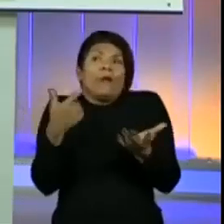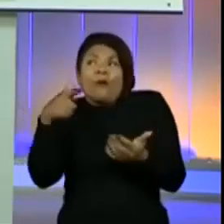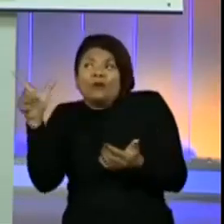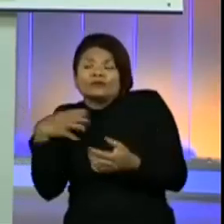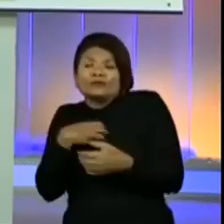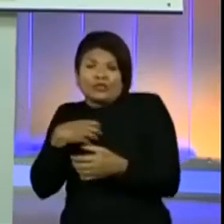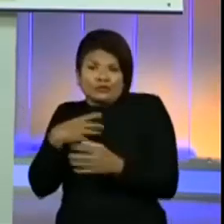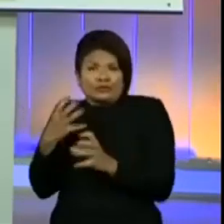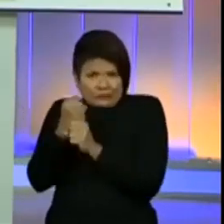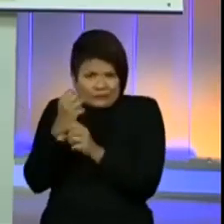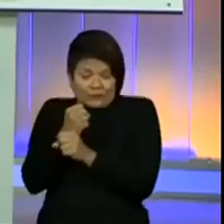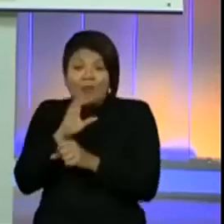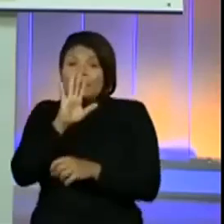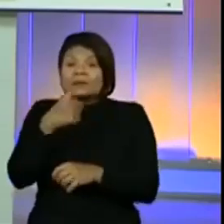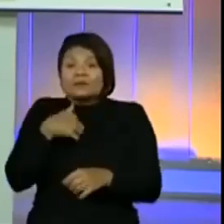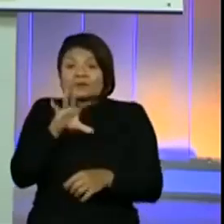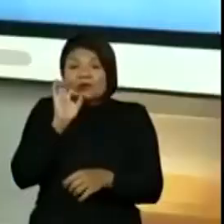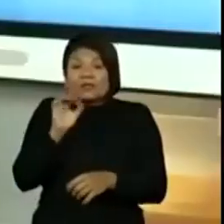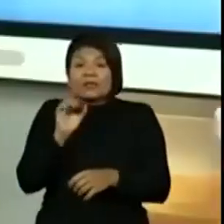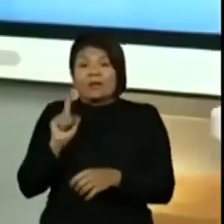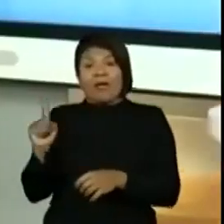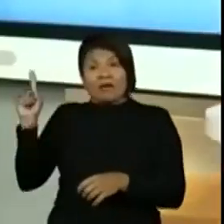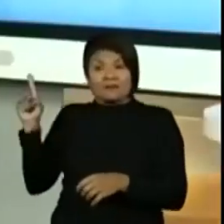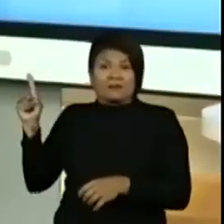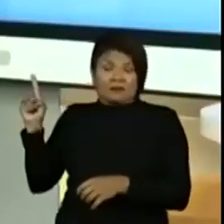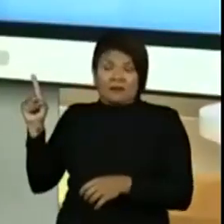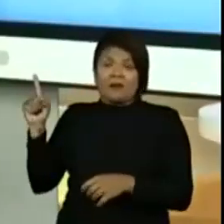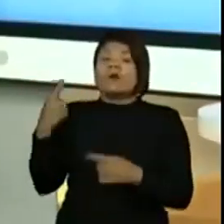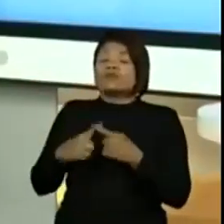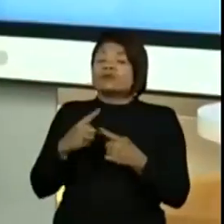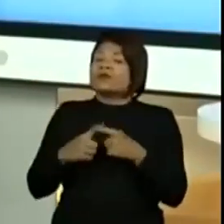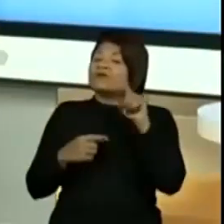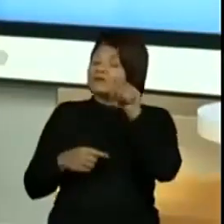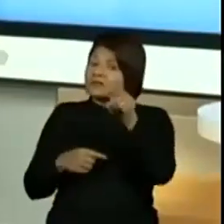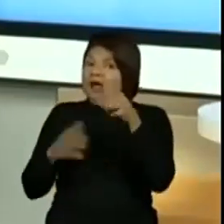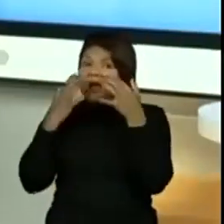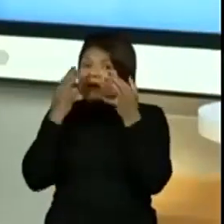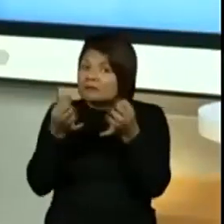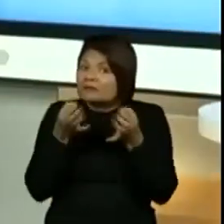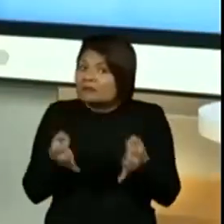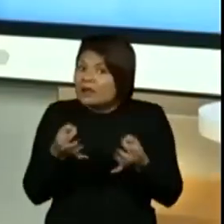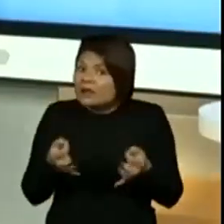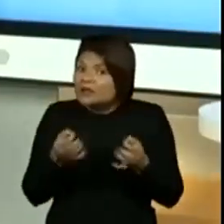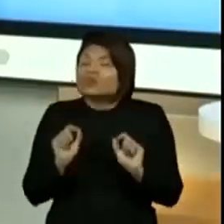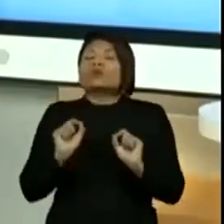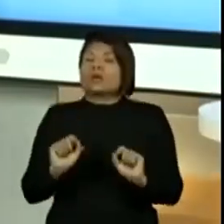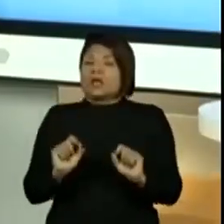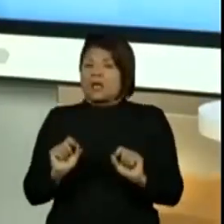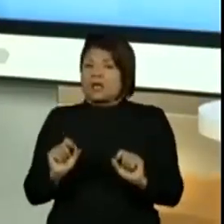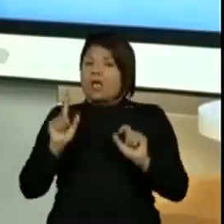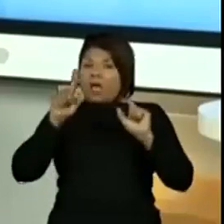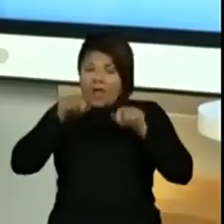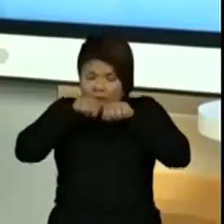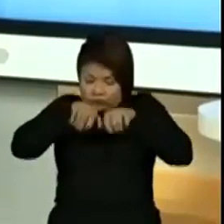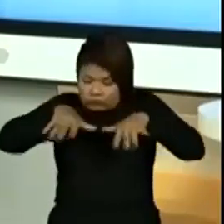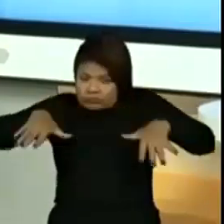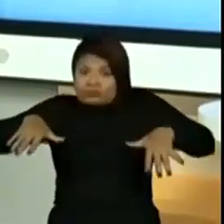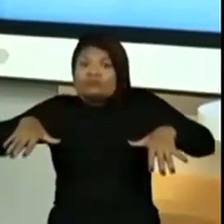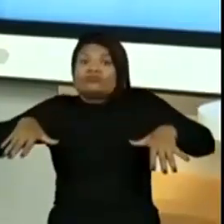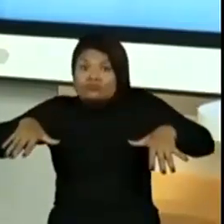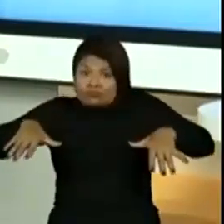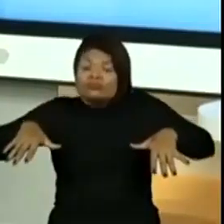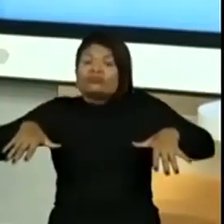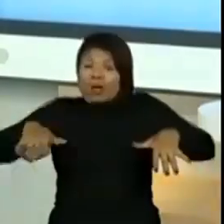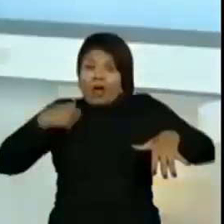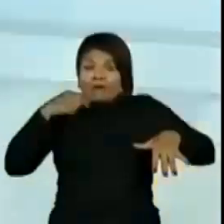de adição. Mas eu escolhi essa para você ficar aí super atento em relação à forma como eu leio